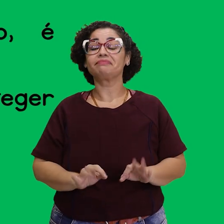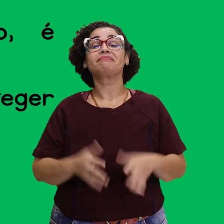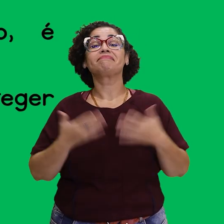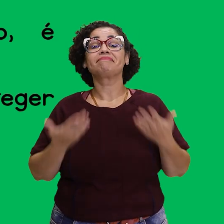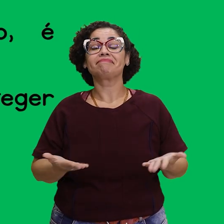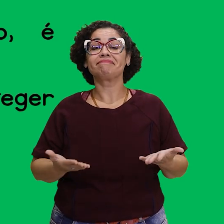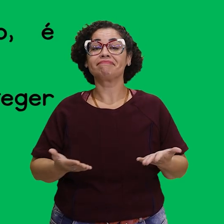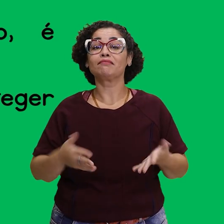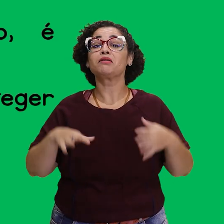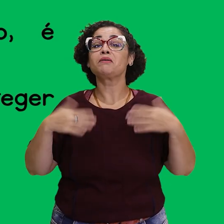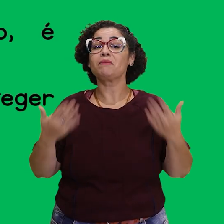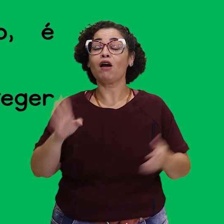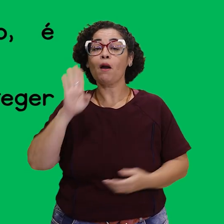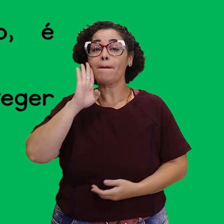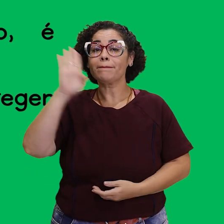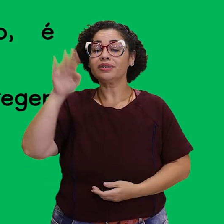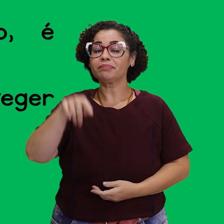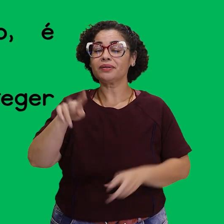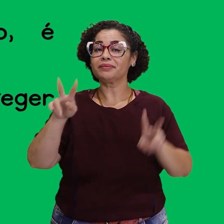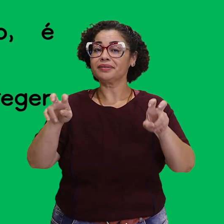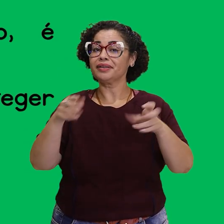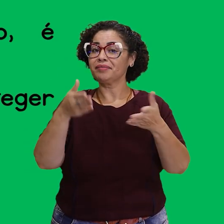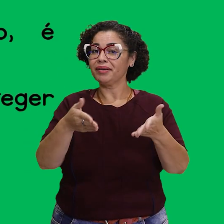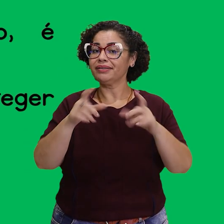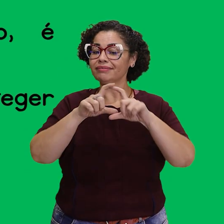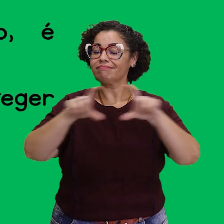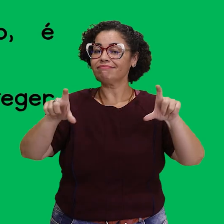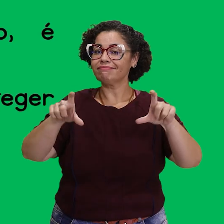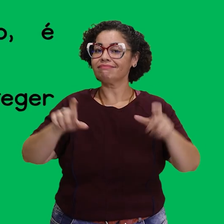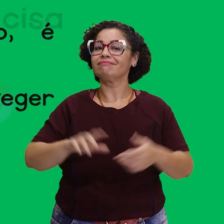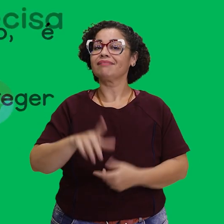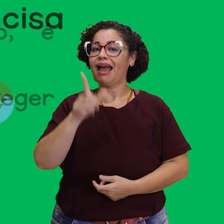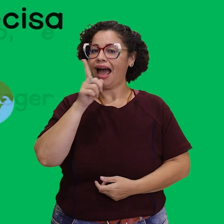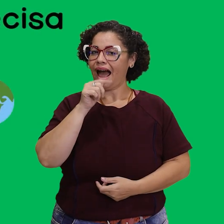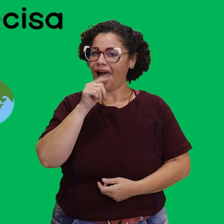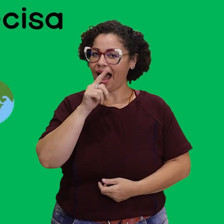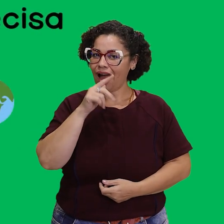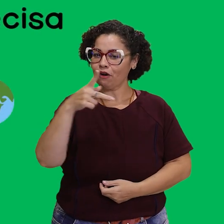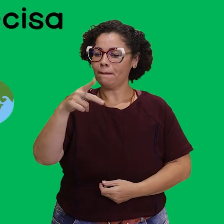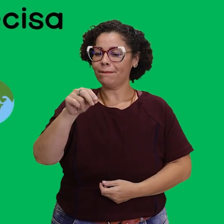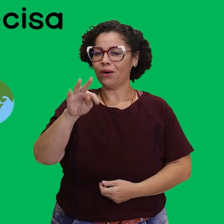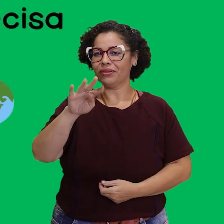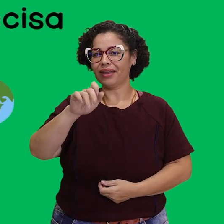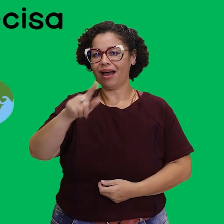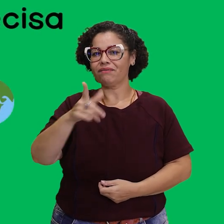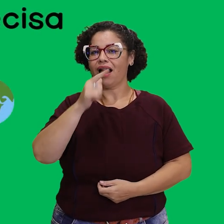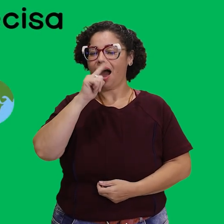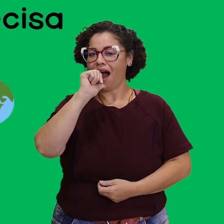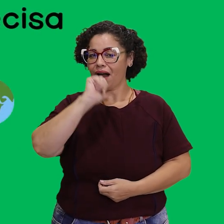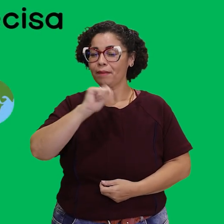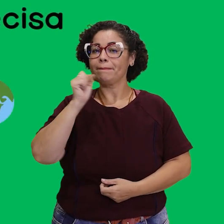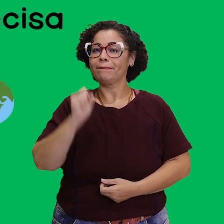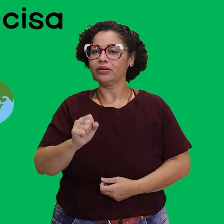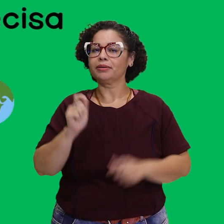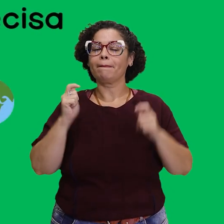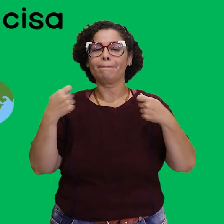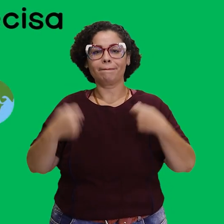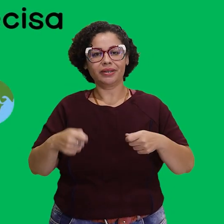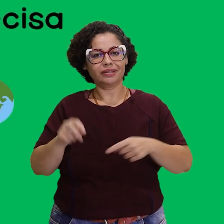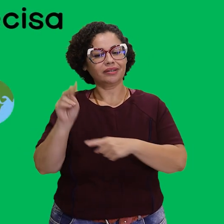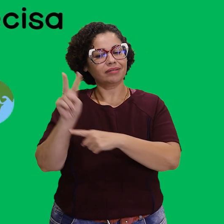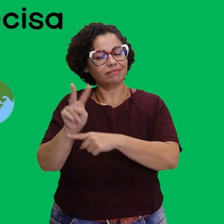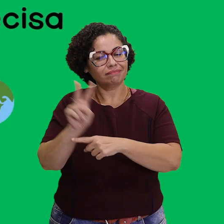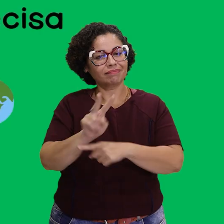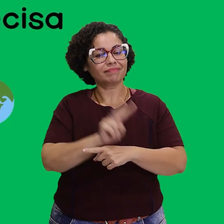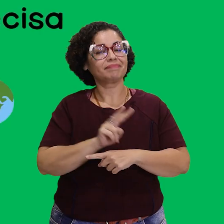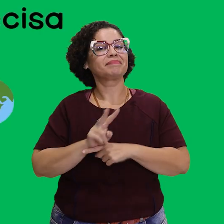aí, qual que é a ideia principal desse parágrafo? A água potável é fundamental e precisa ser